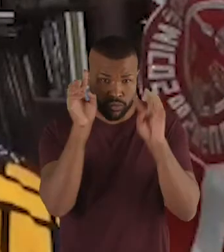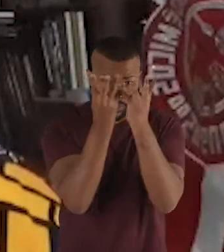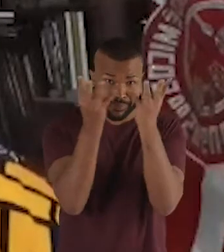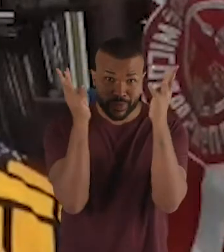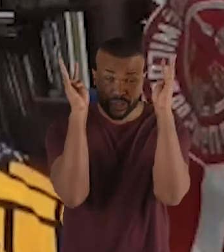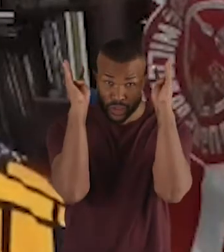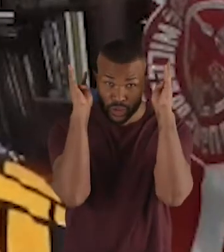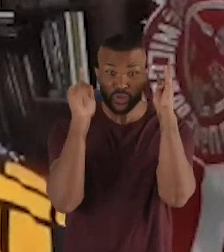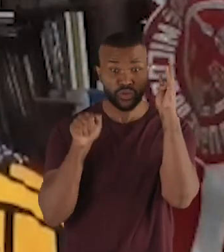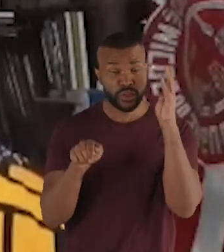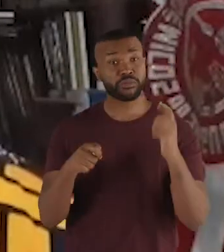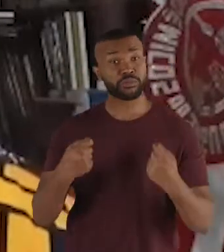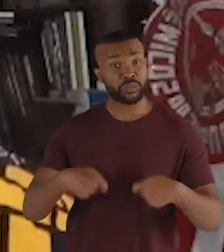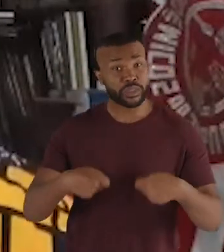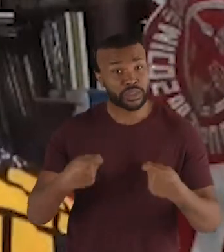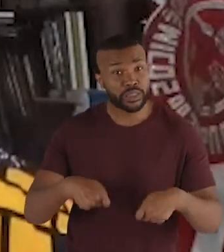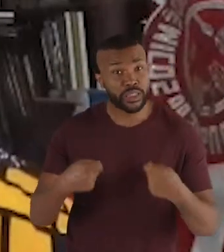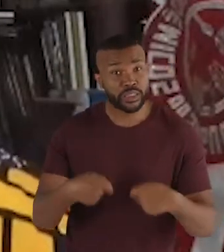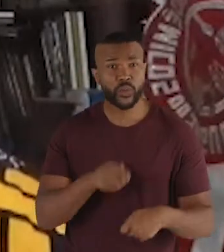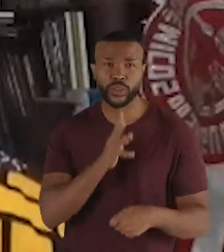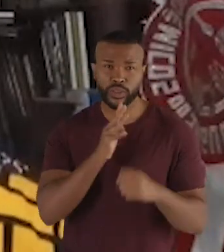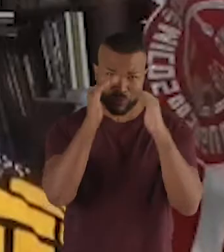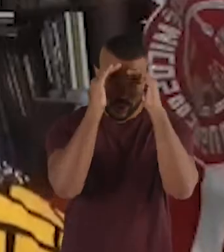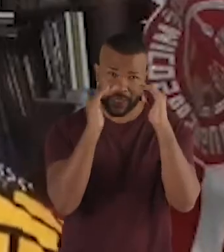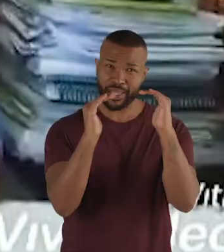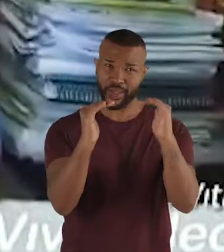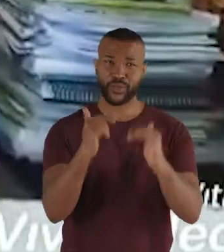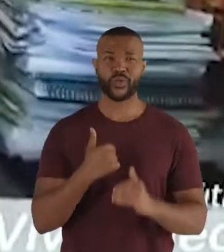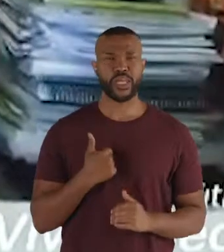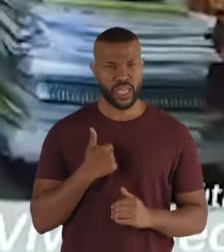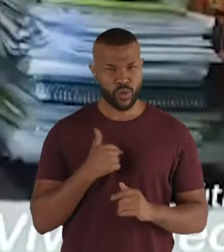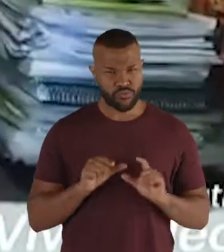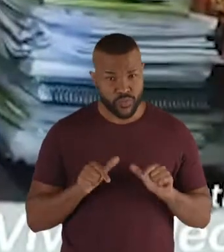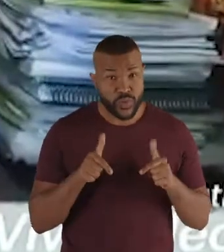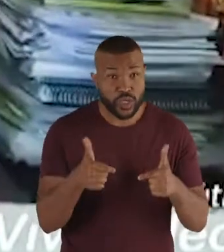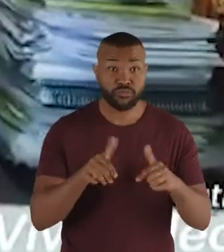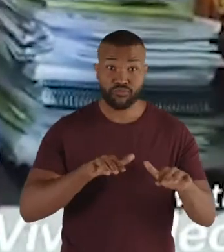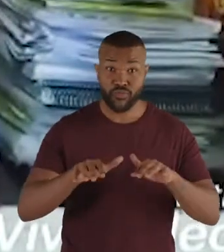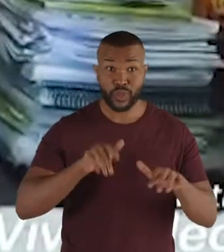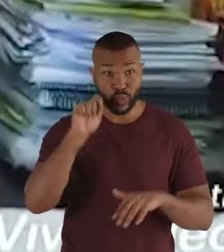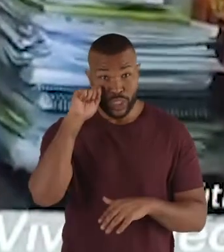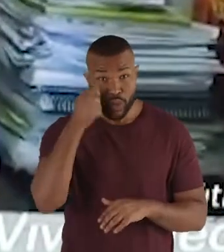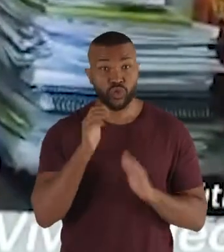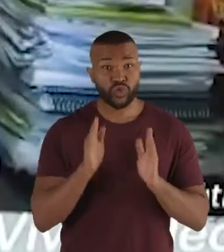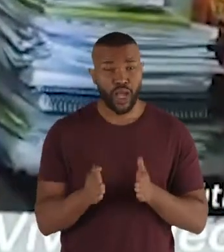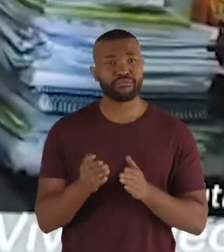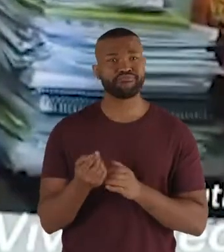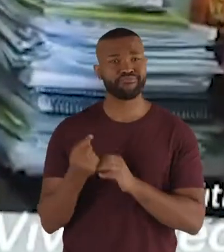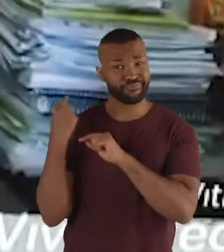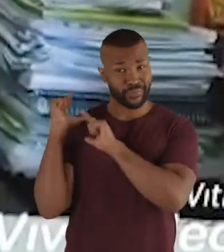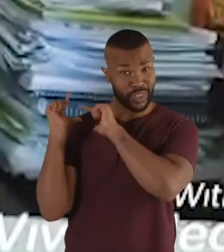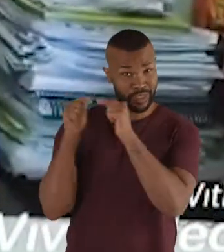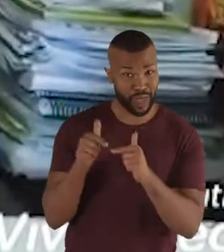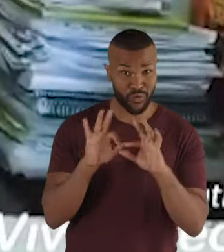e índios que precisam ser conhecidos e respeitados. Eu sou militante do movimento negro há 3 gerações na